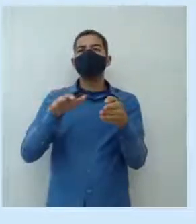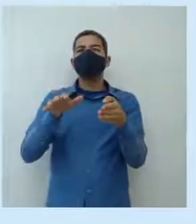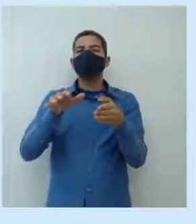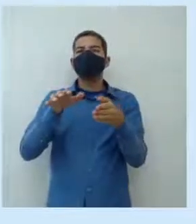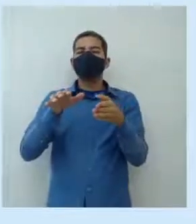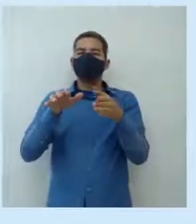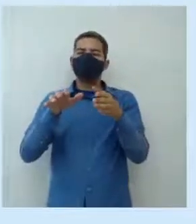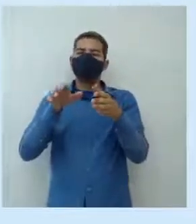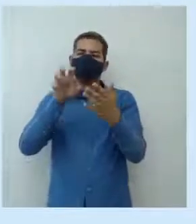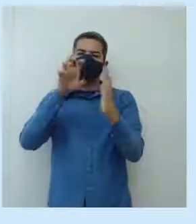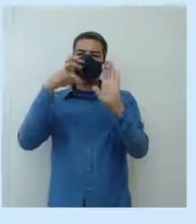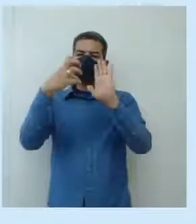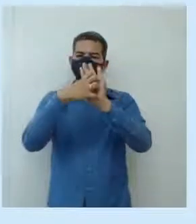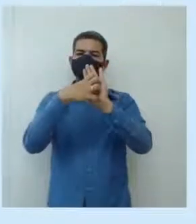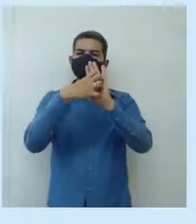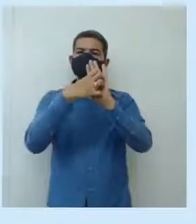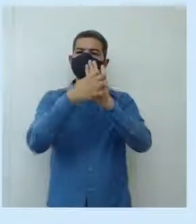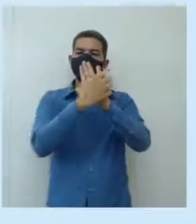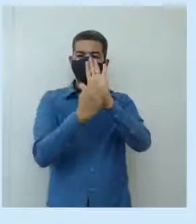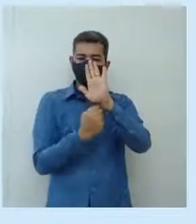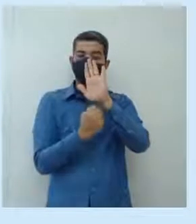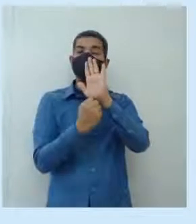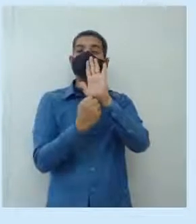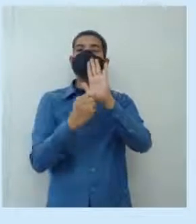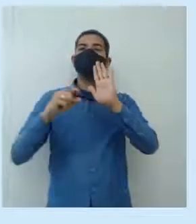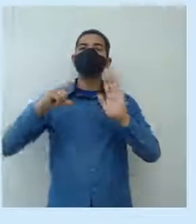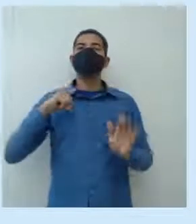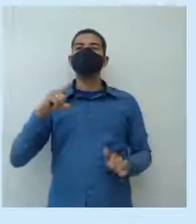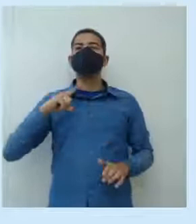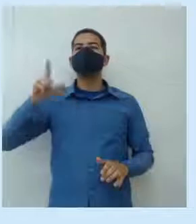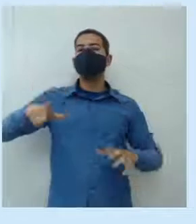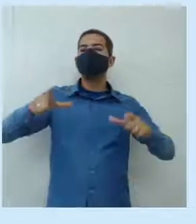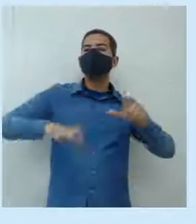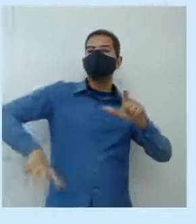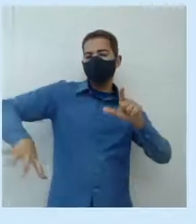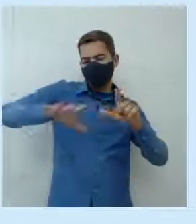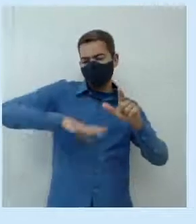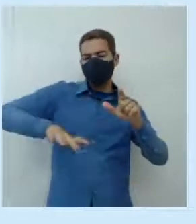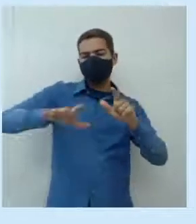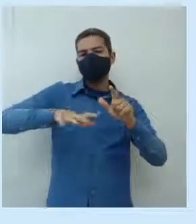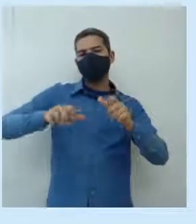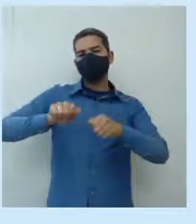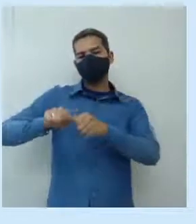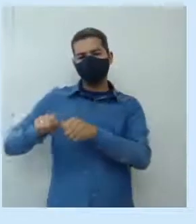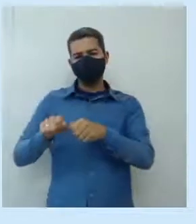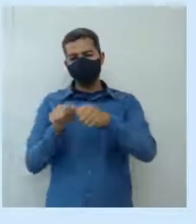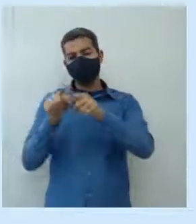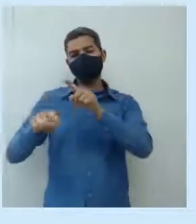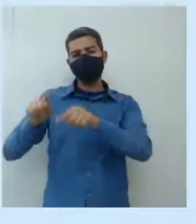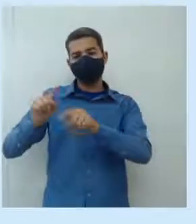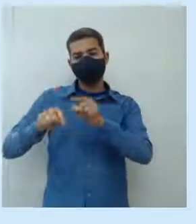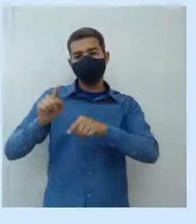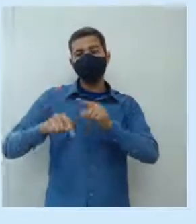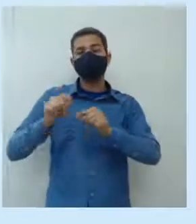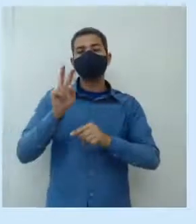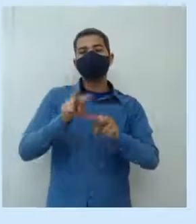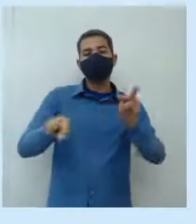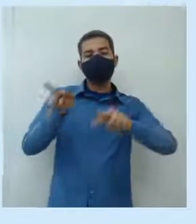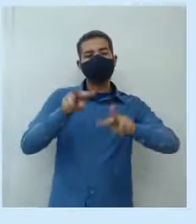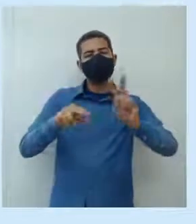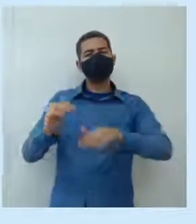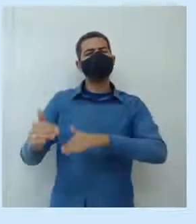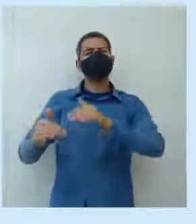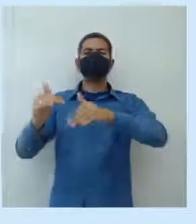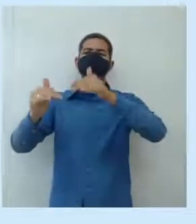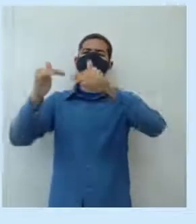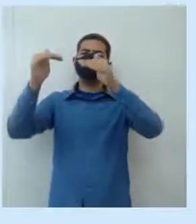que é justamente um espaço onde a gente vai ver uma maior produtividade, né, e esses produtos a gente vai ver um crescimento muito